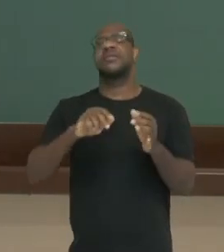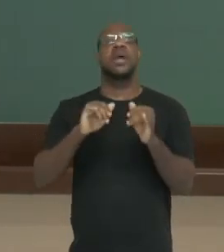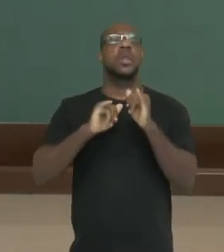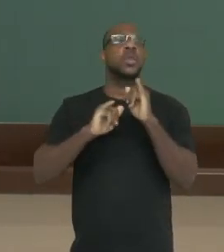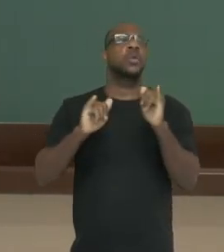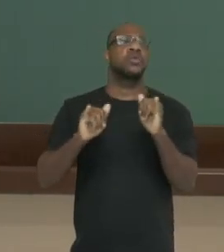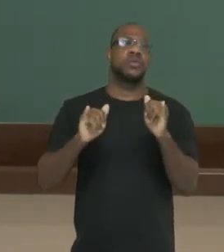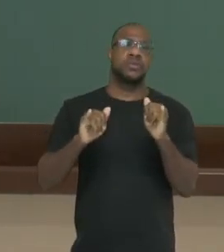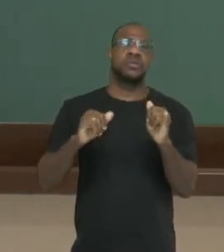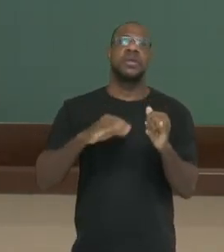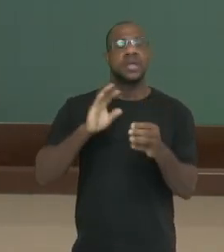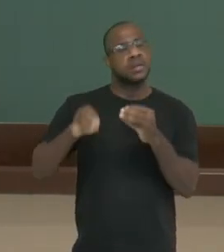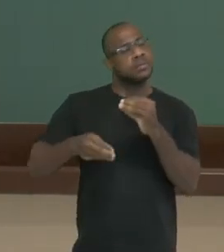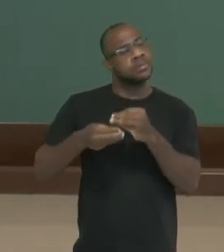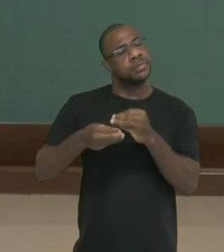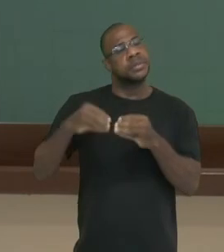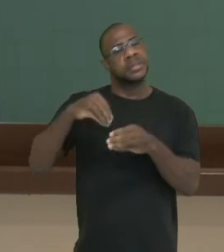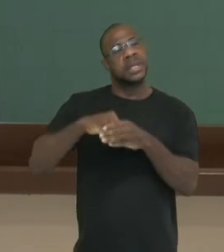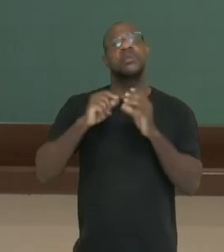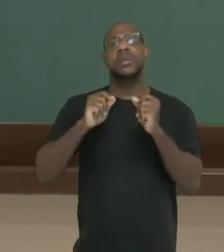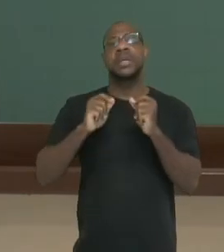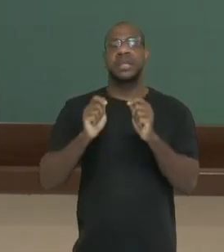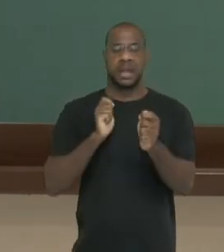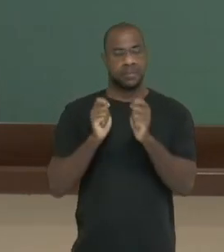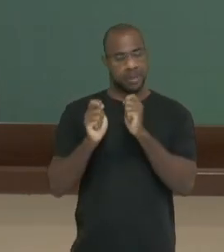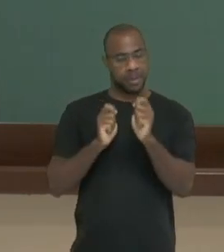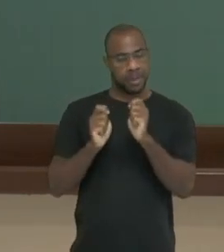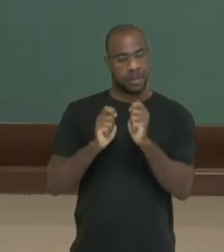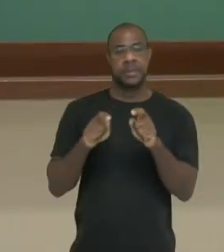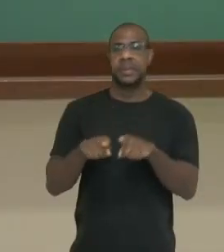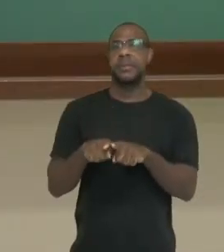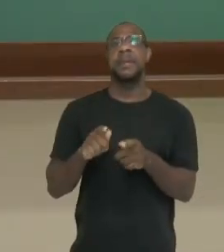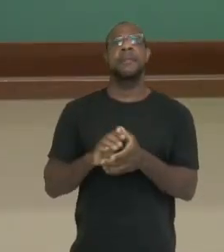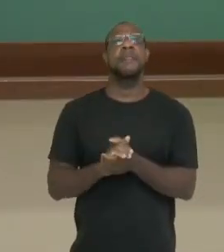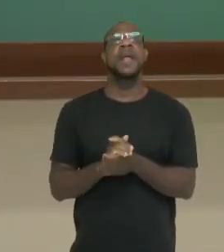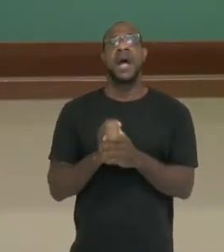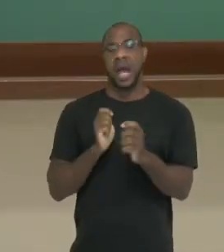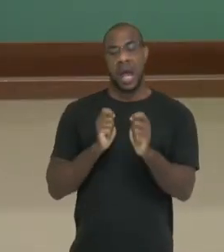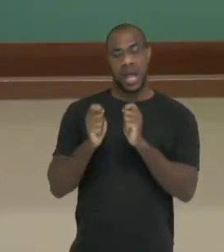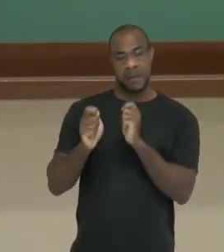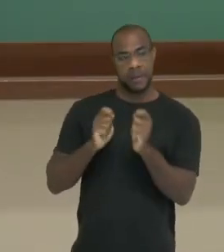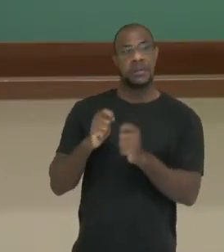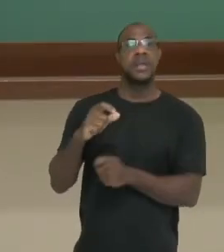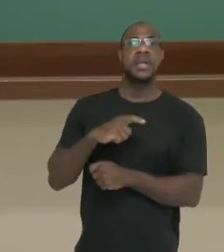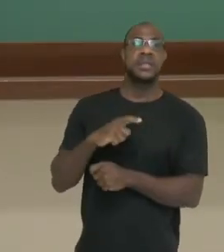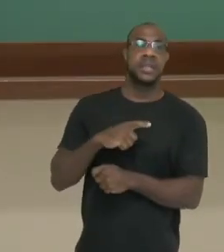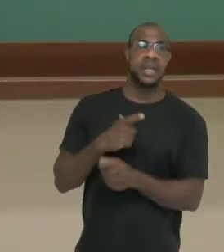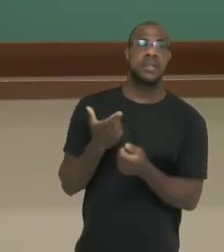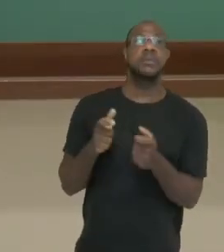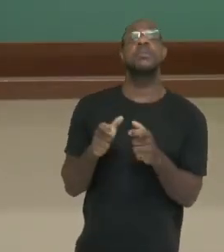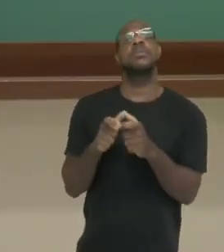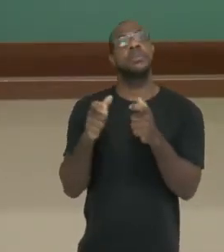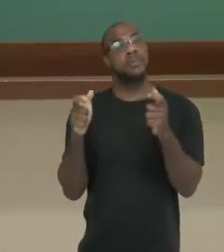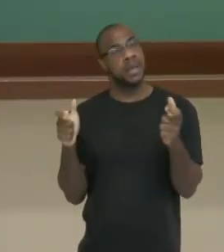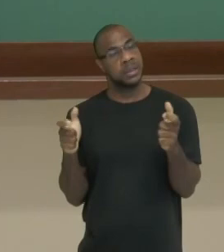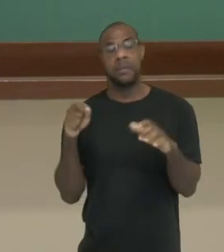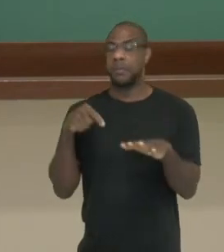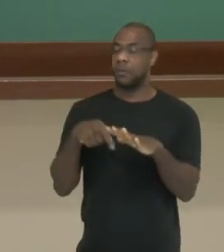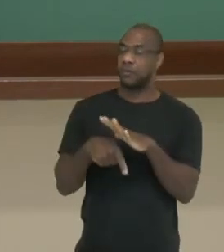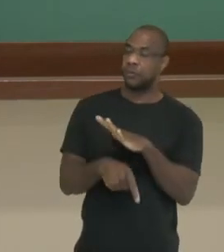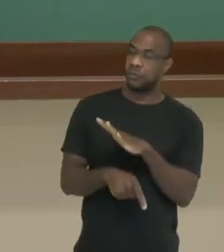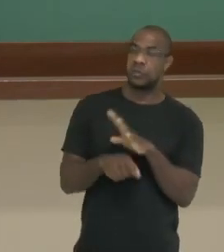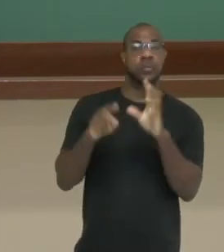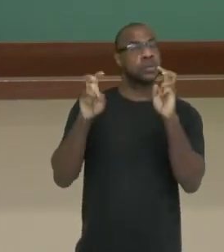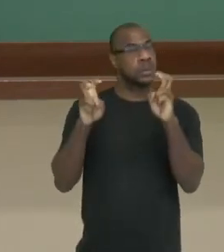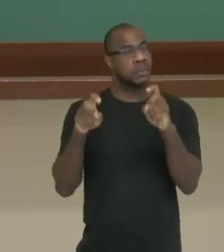notícias compondo a reportagem, né? Então, lembrando que a reportagem tem um âmbito maior, ela aprofunda o